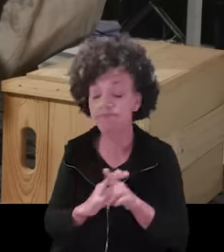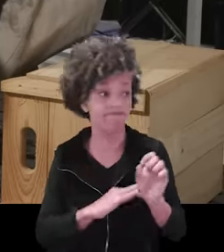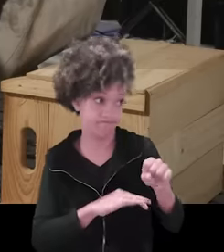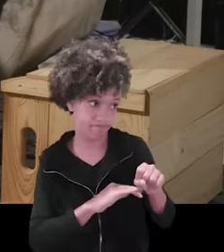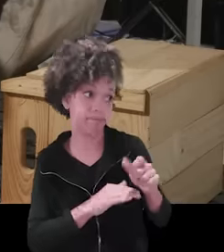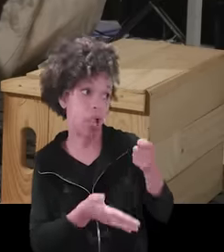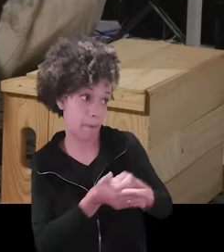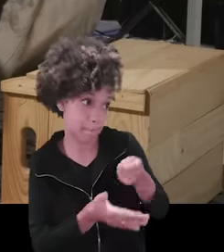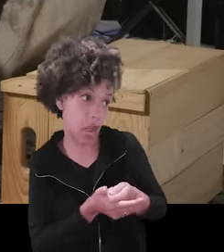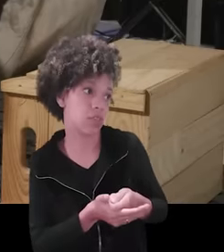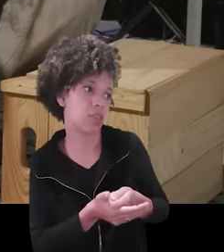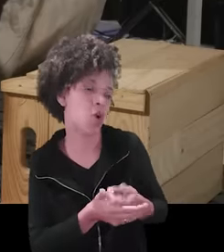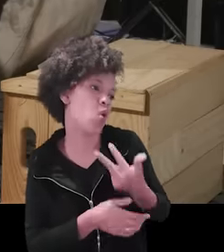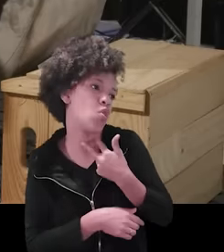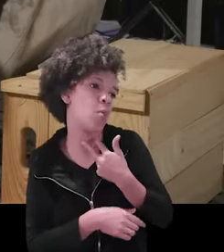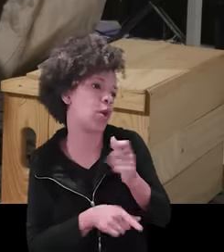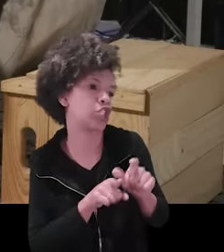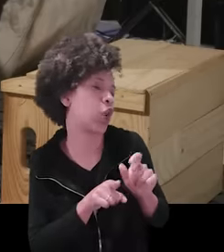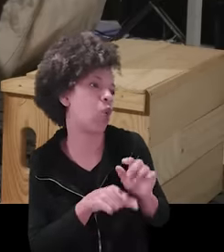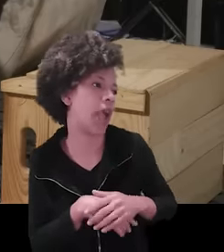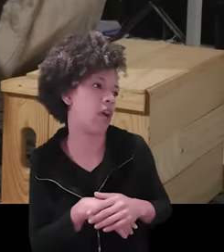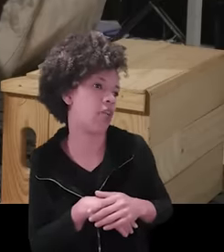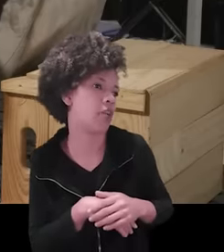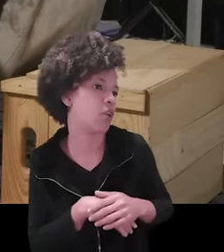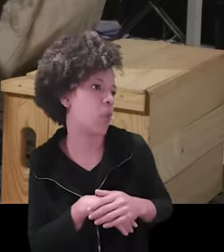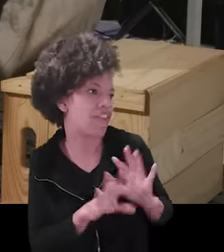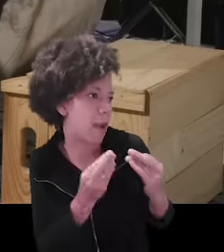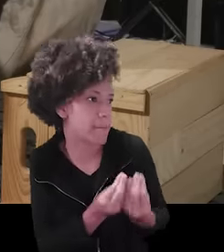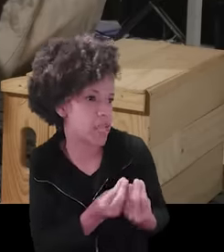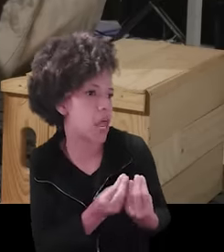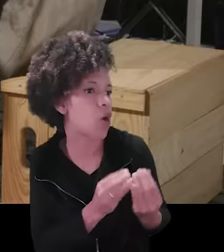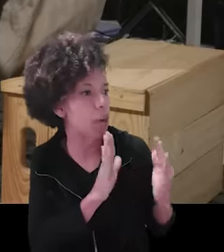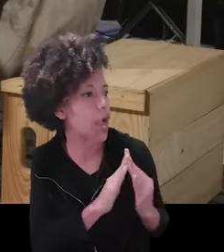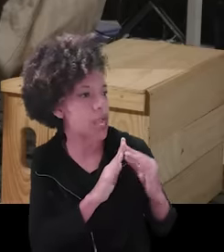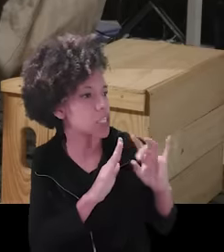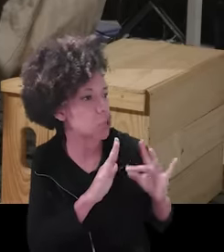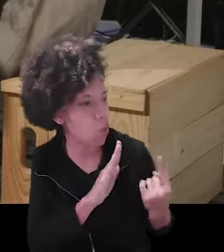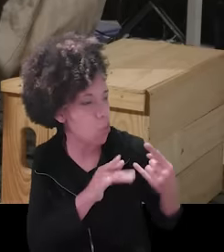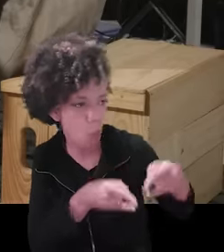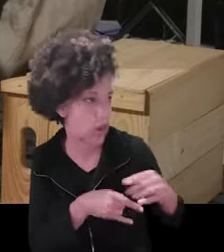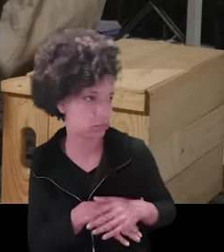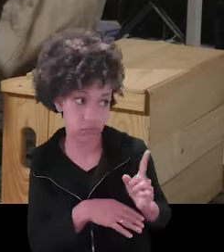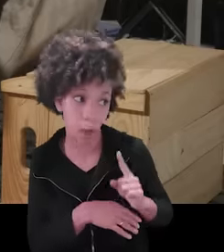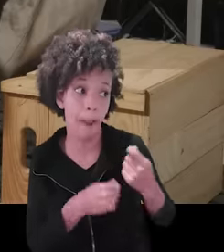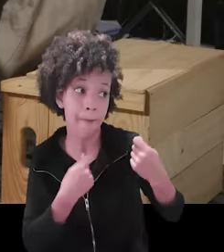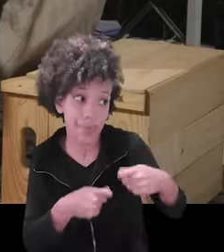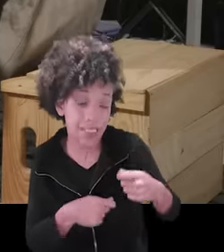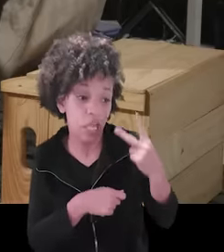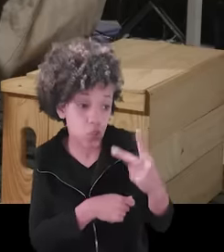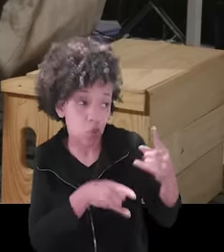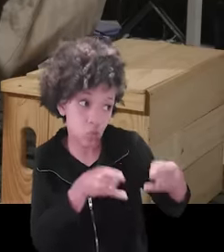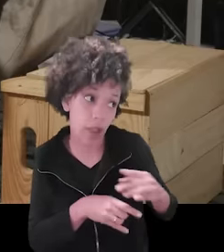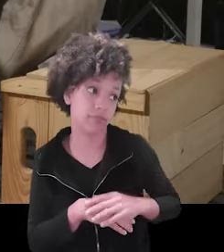em qual o certo e não faz assim pegar ela disso então uma lenta se ele tem uma família que vai ter que ser pelo menos dois